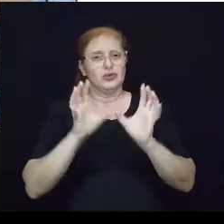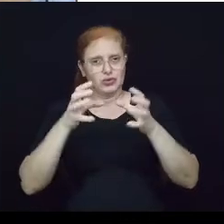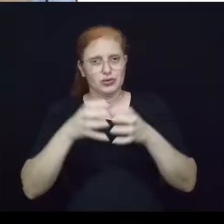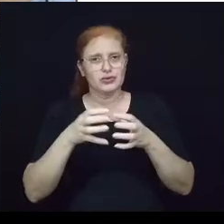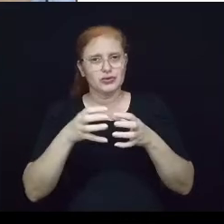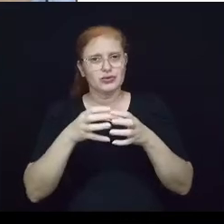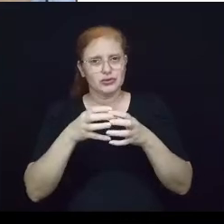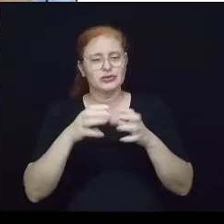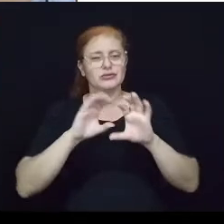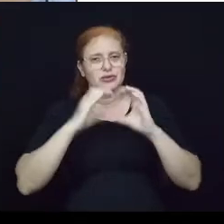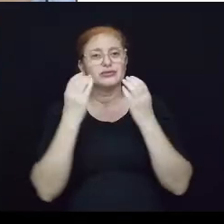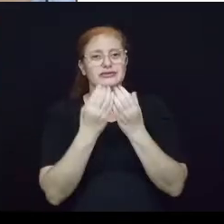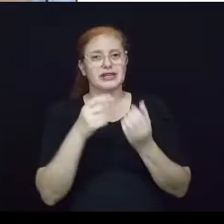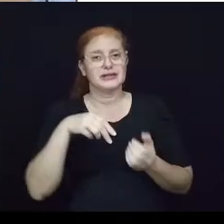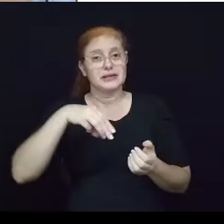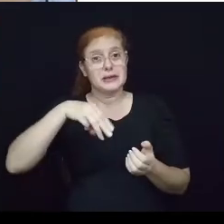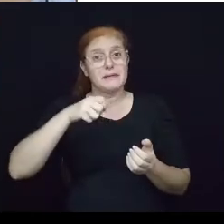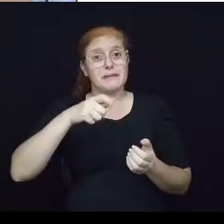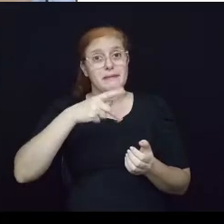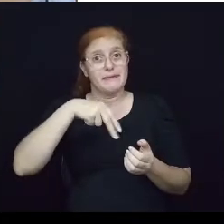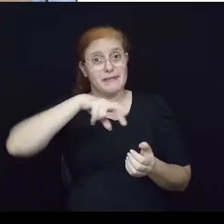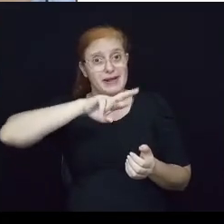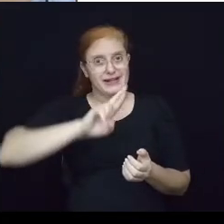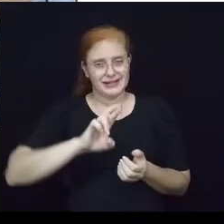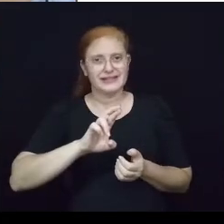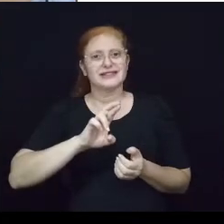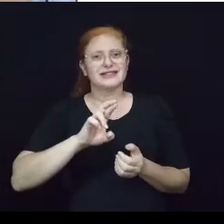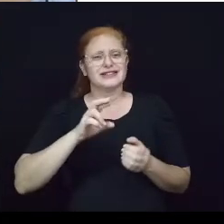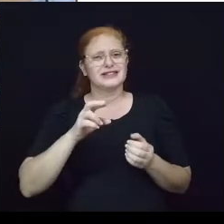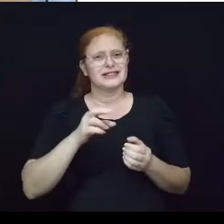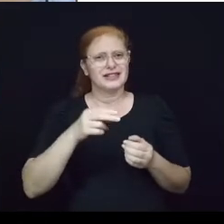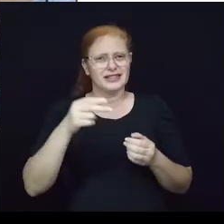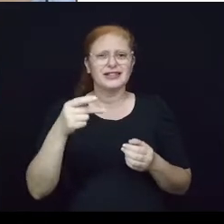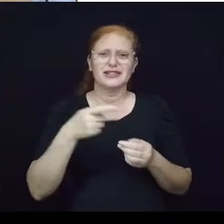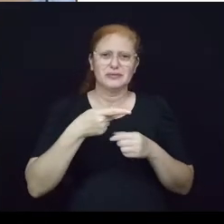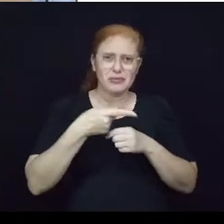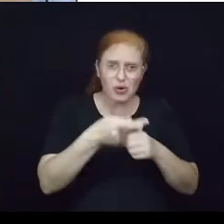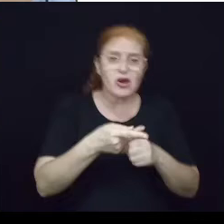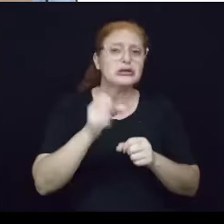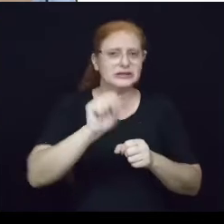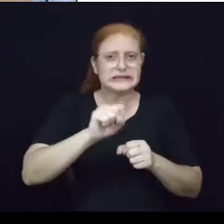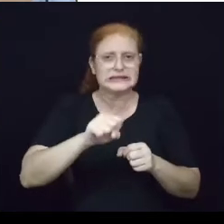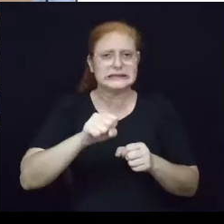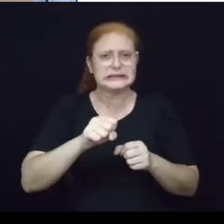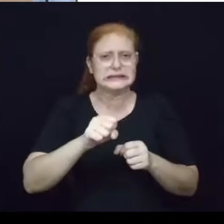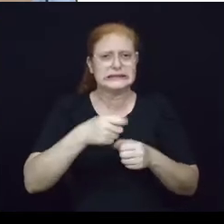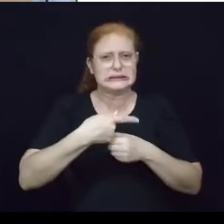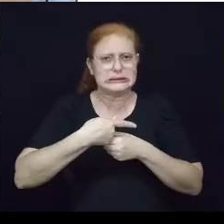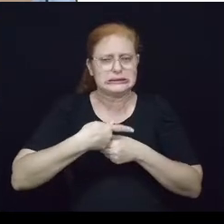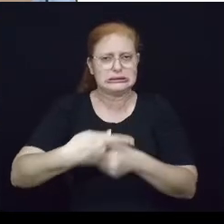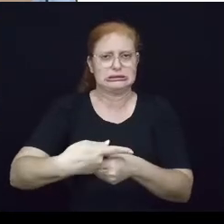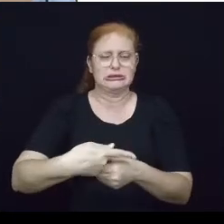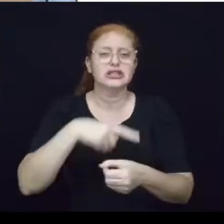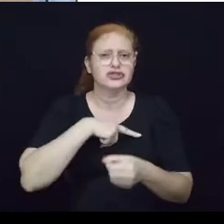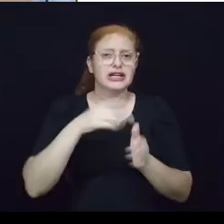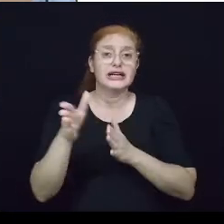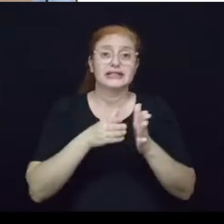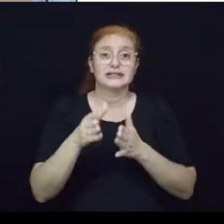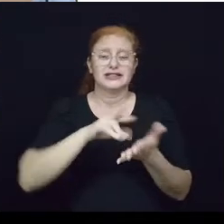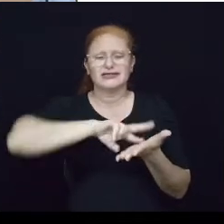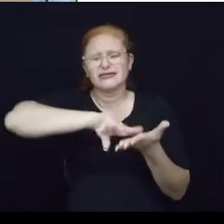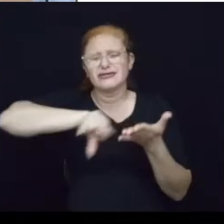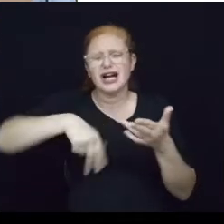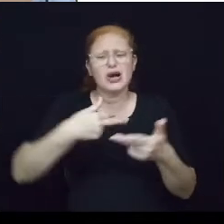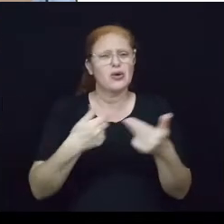te procurou? Foram eles que me procuraram e eles tinham acesso a uma série de coisas que eu nem sabia, né?